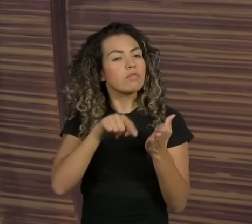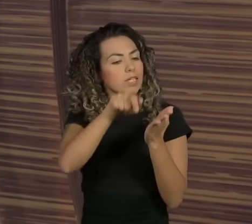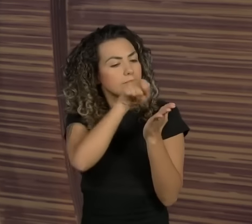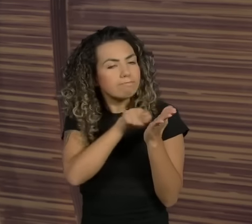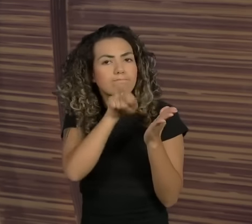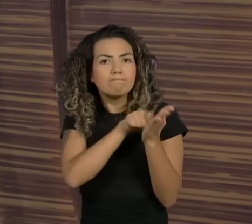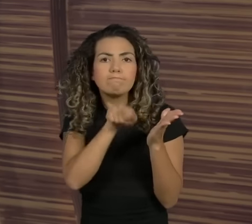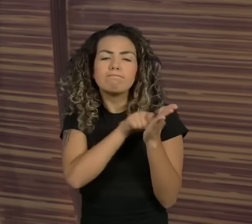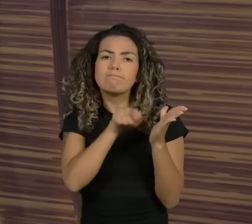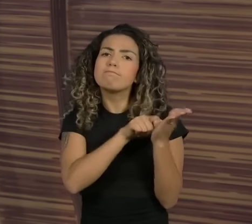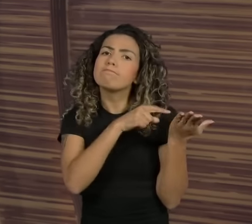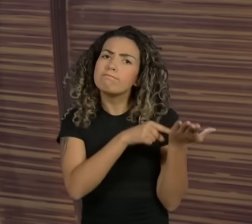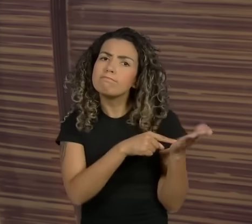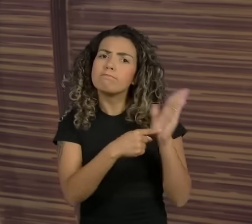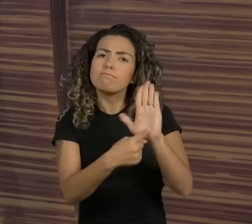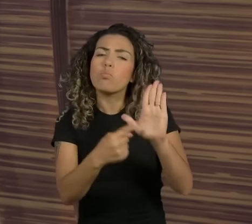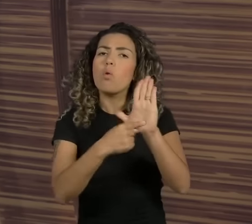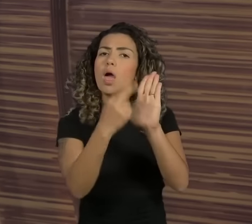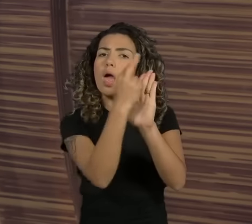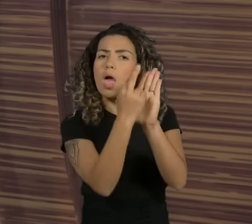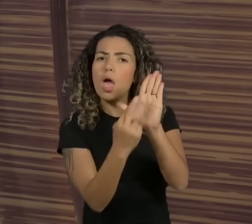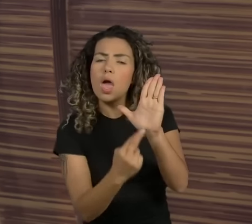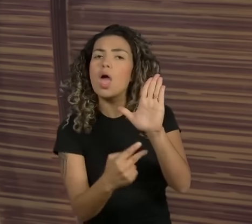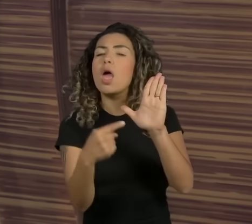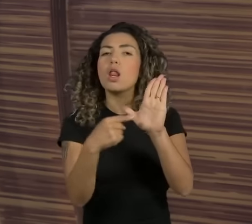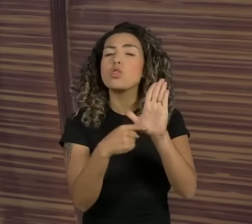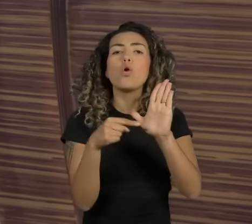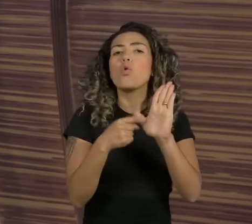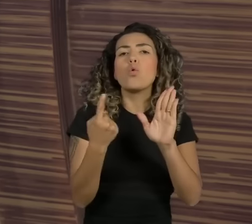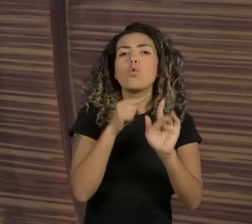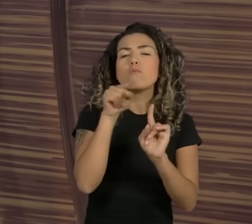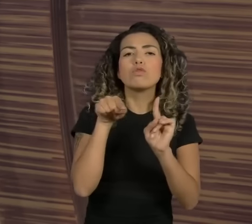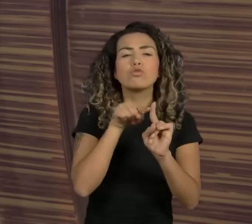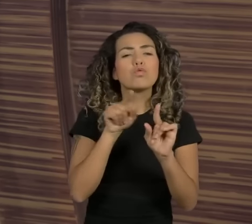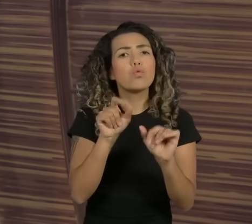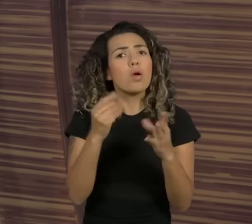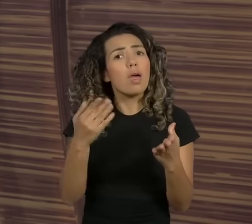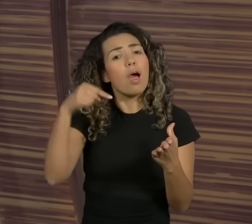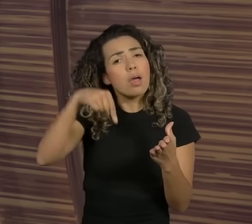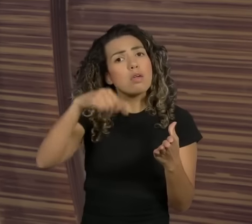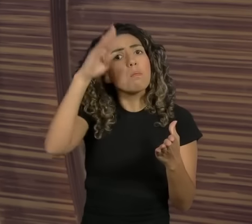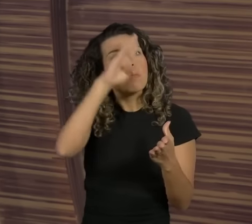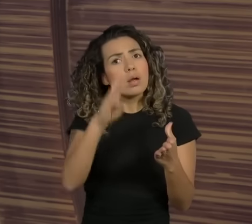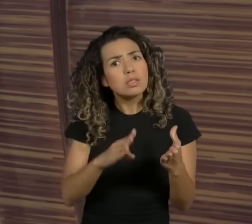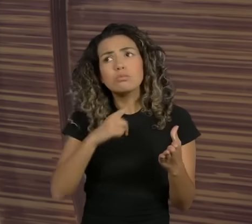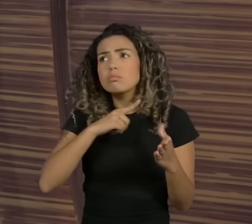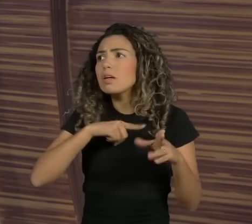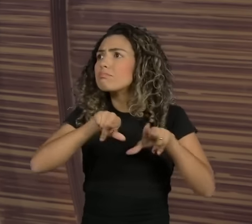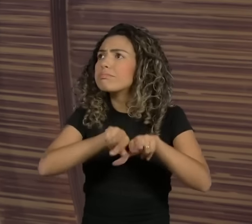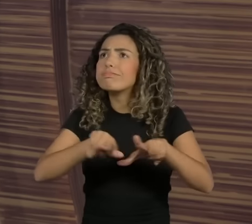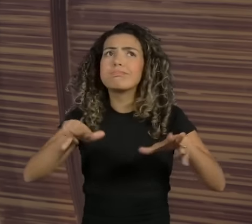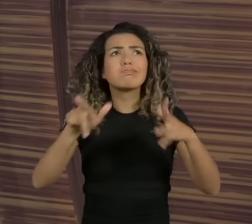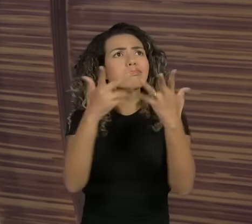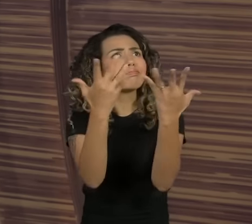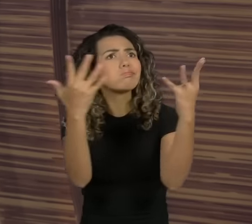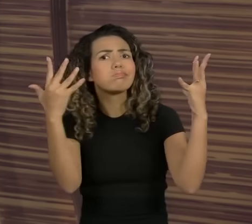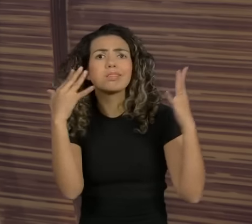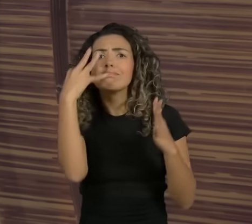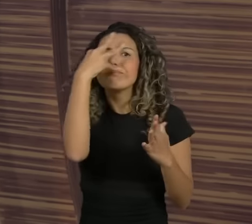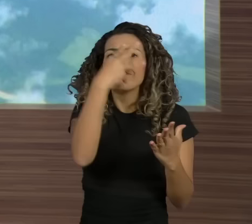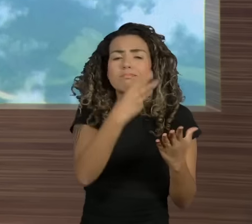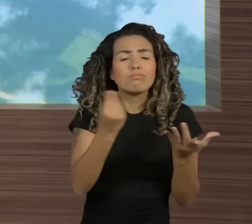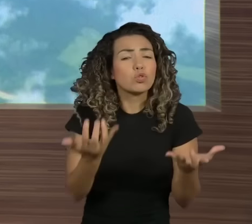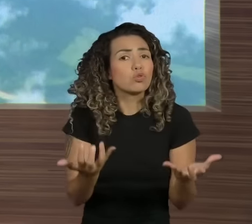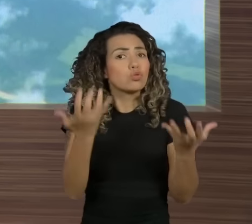Infância, sintetiza o relatório lançado sobre a riqueza cultural do povo Yanomami e a saúde das